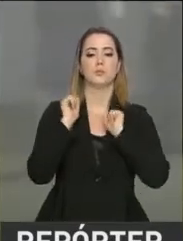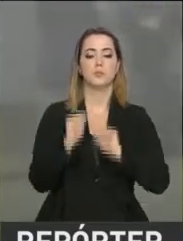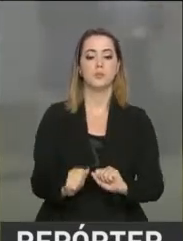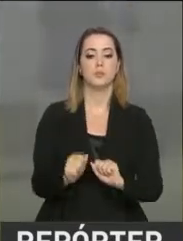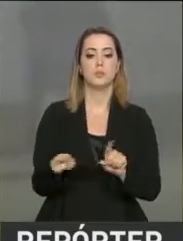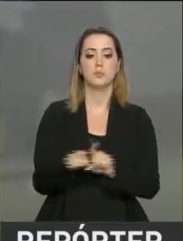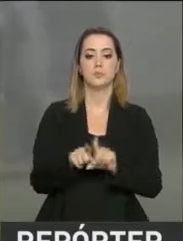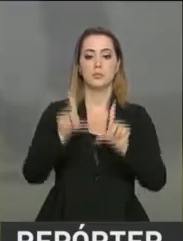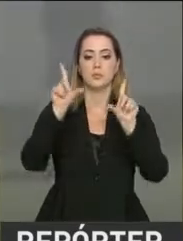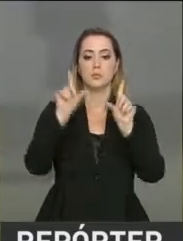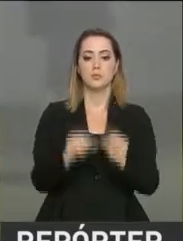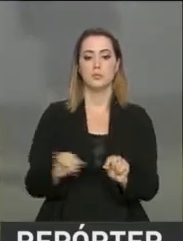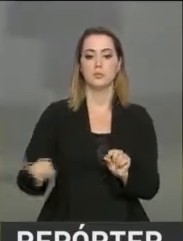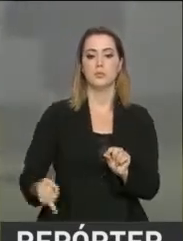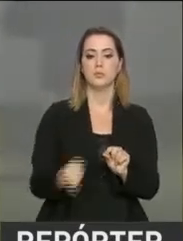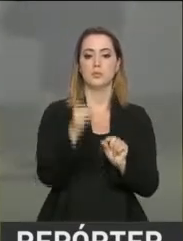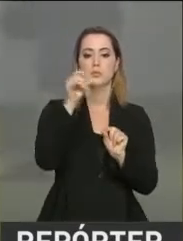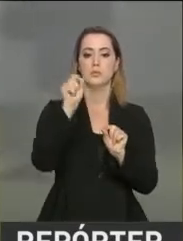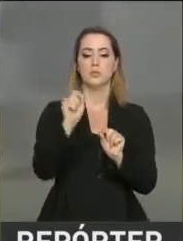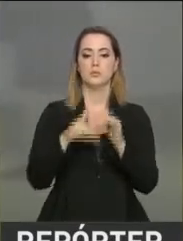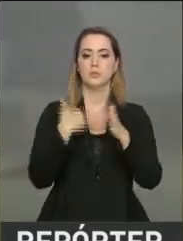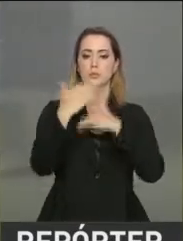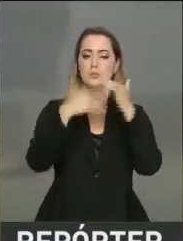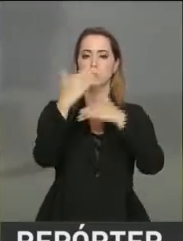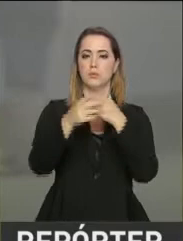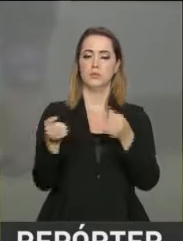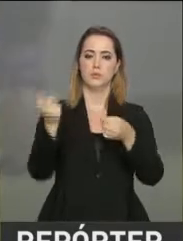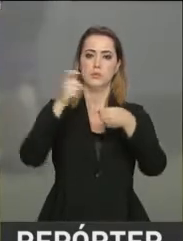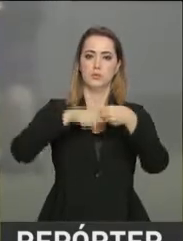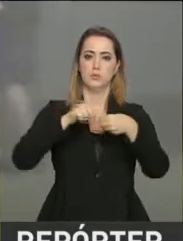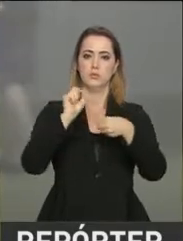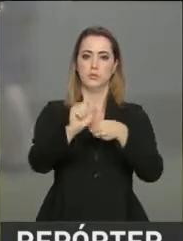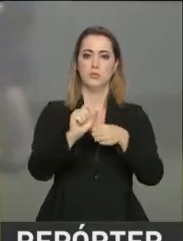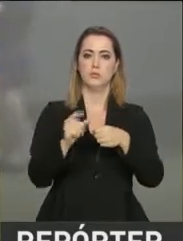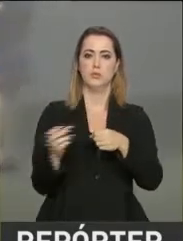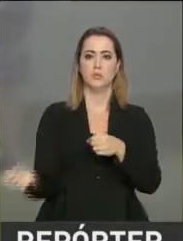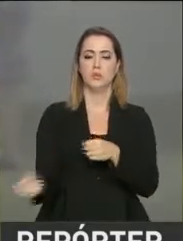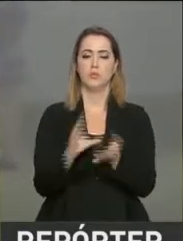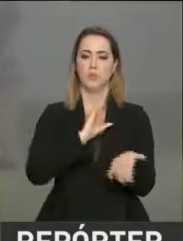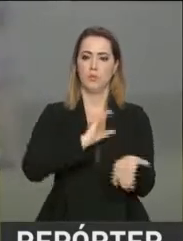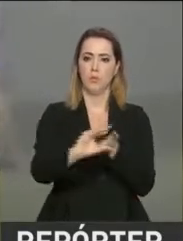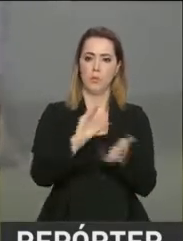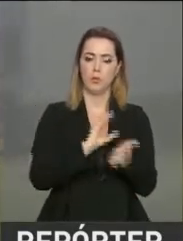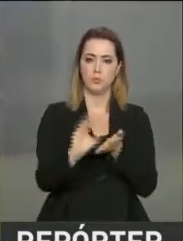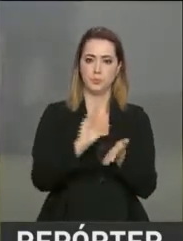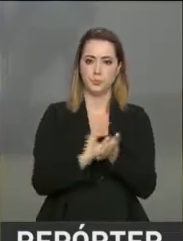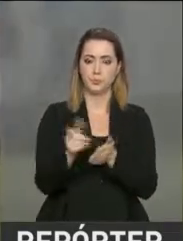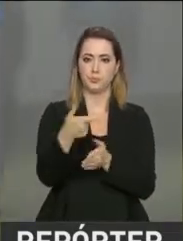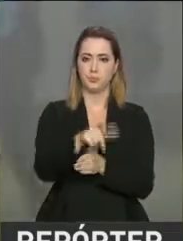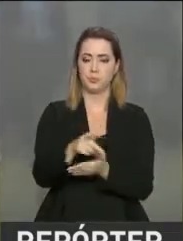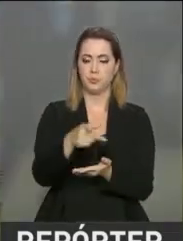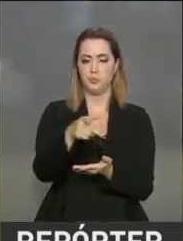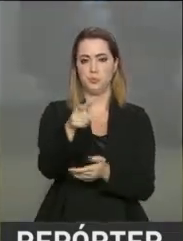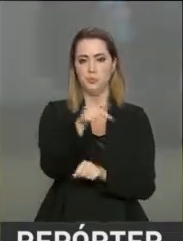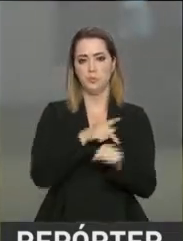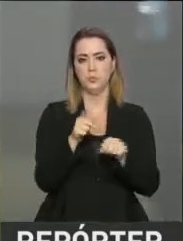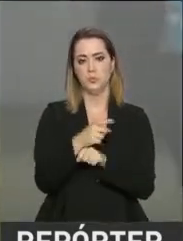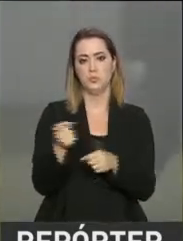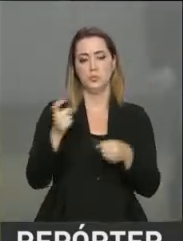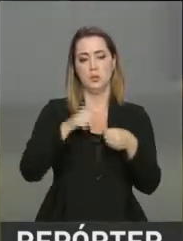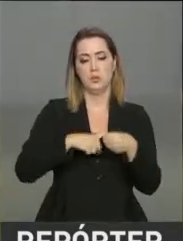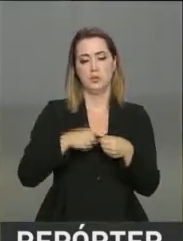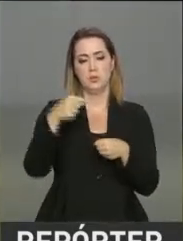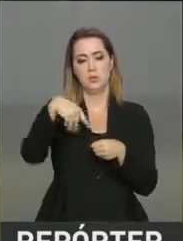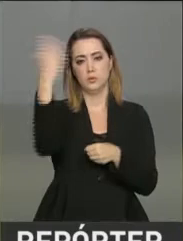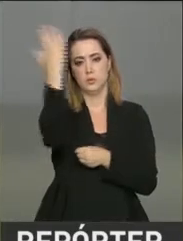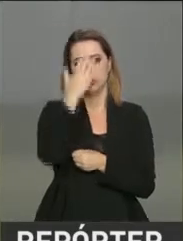que os juros caiam, que o crescimento seja retomado e que investimentos externos voltem para a economia